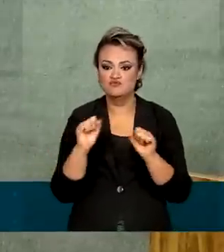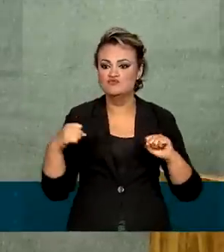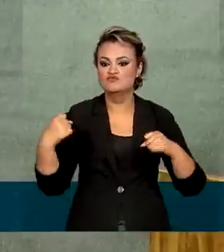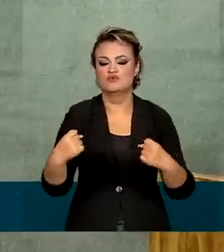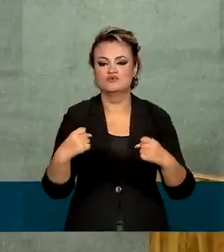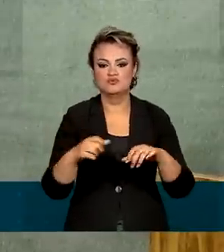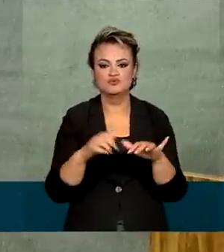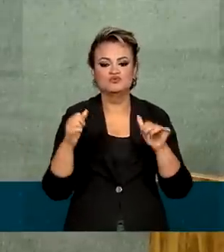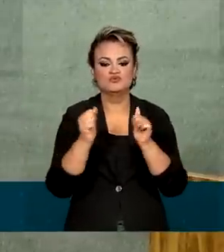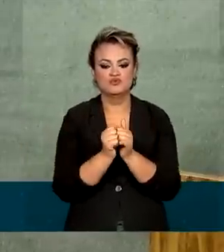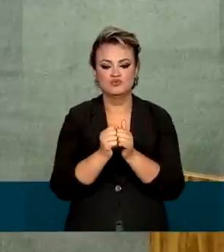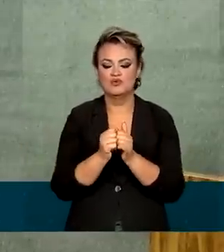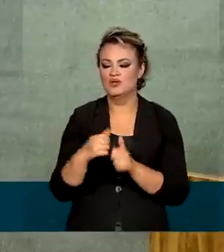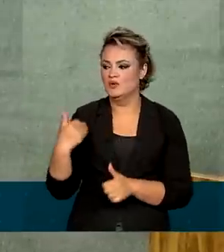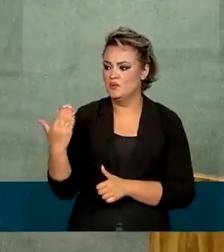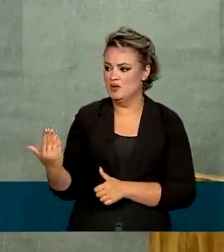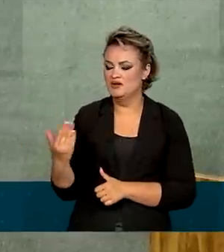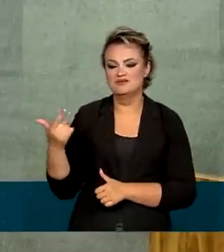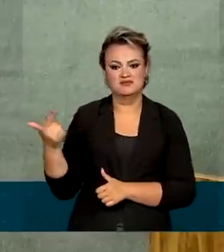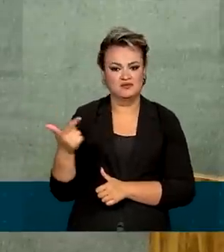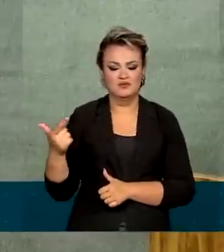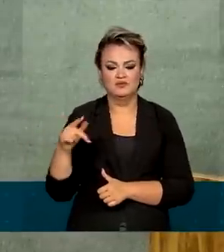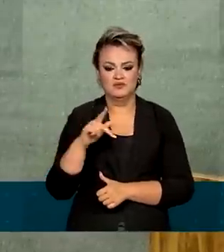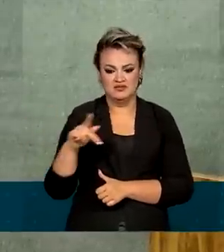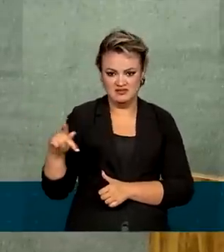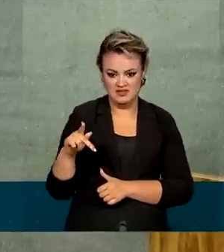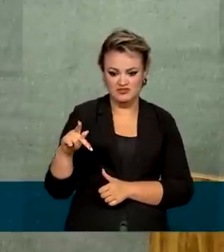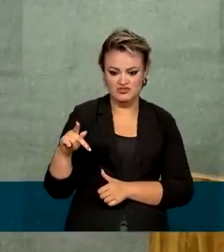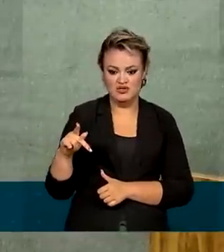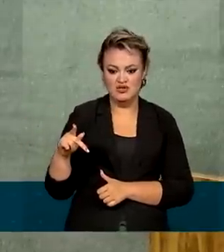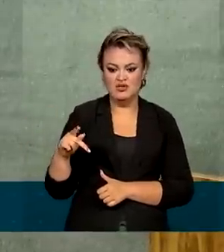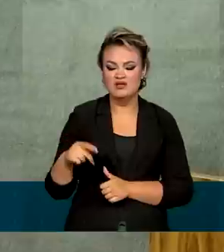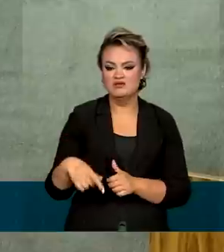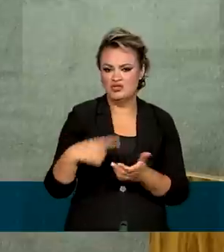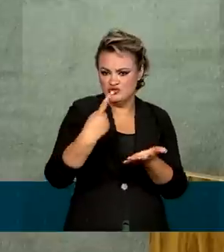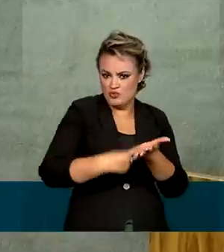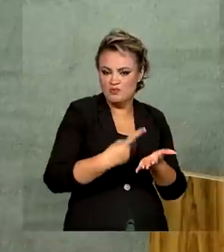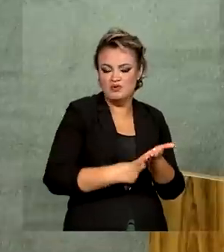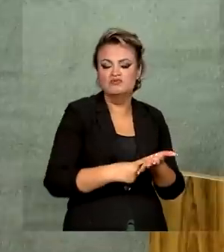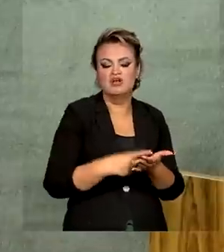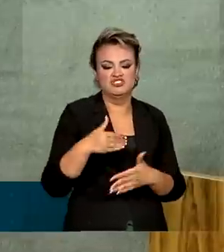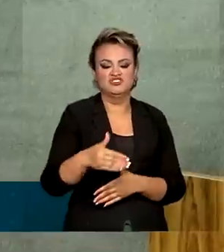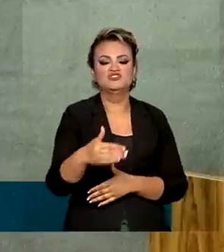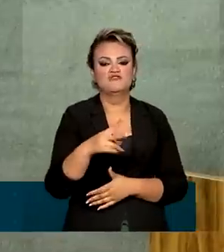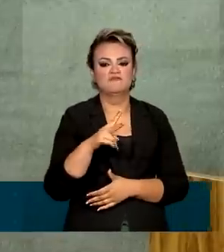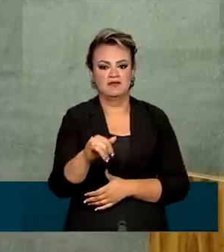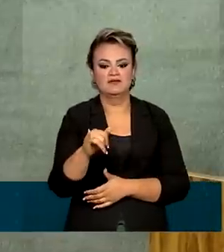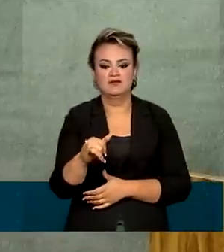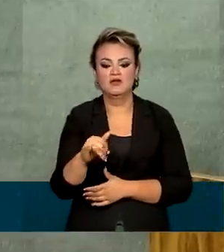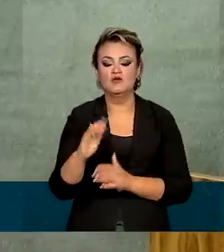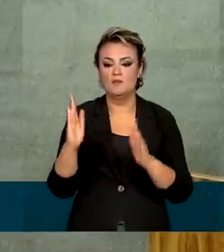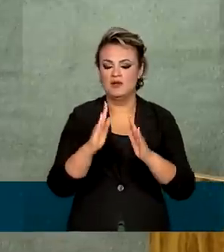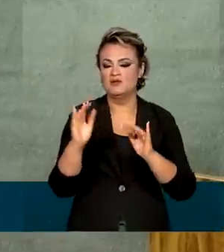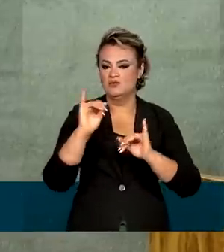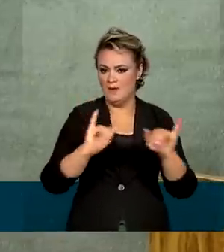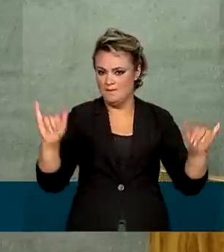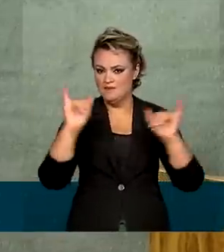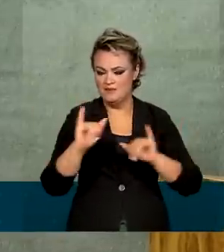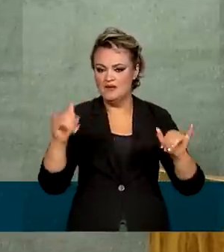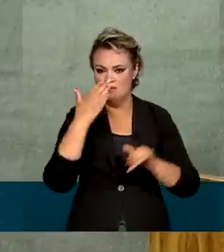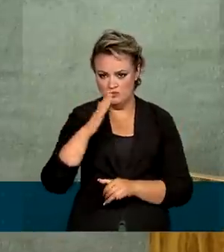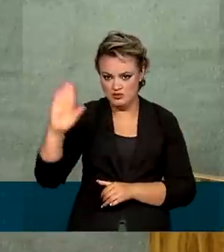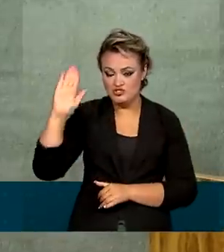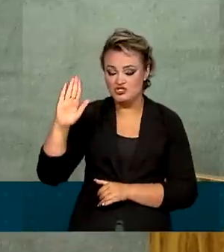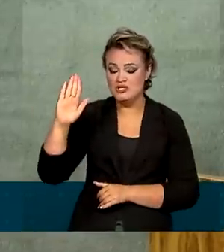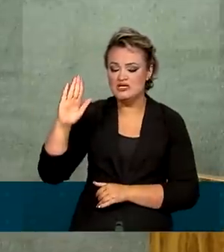juntamente com meu querido companheiro Geraldo cumprir o compromisso que assumir não apenas durante a campanha mas